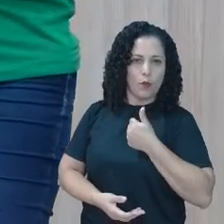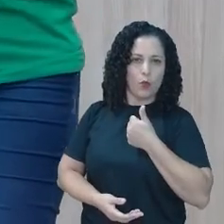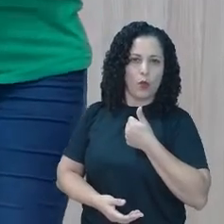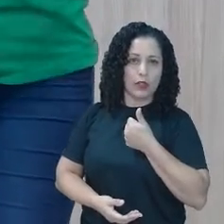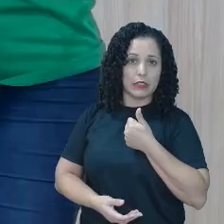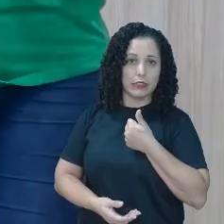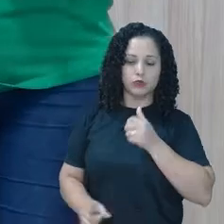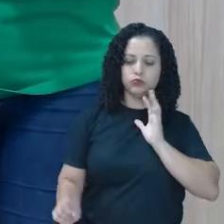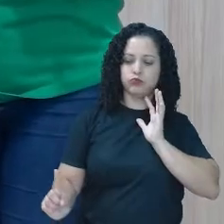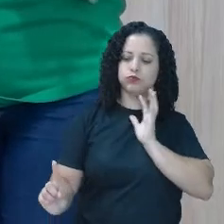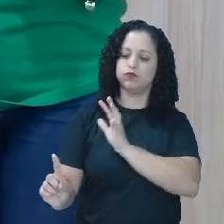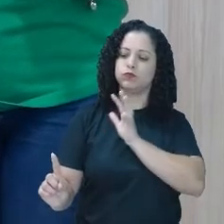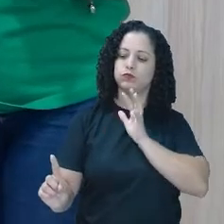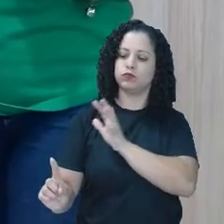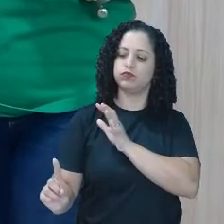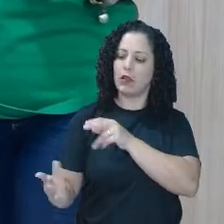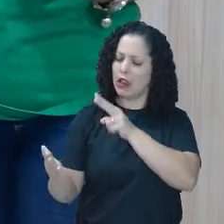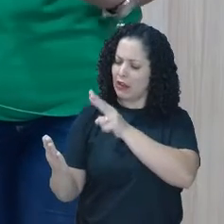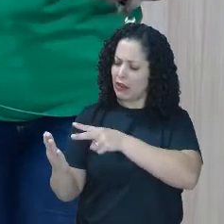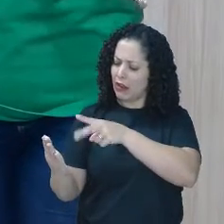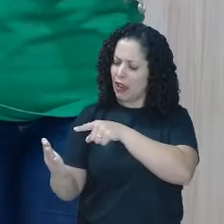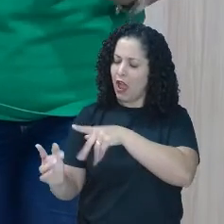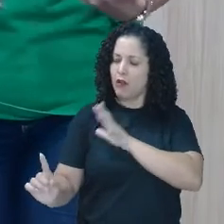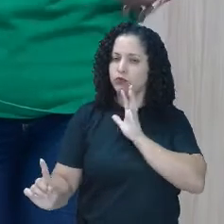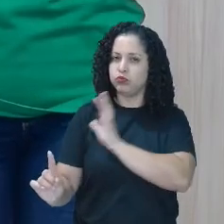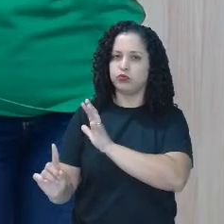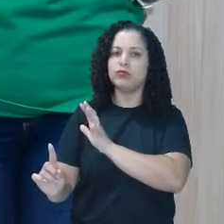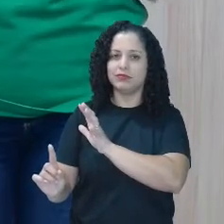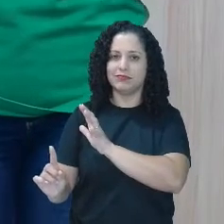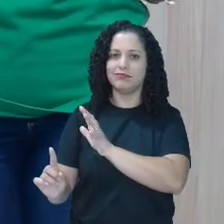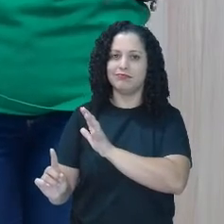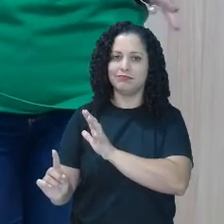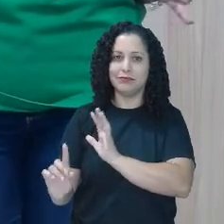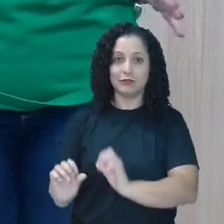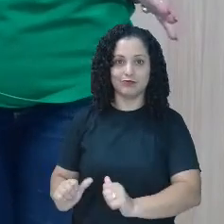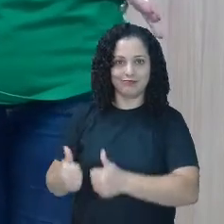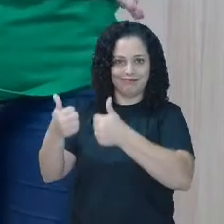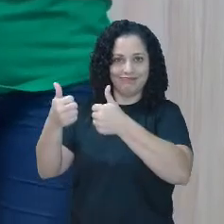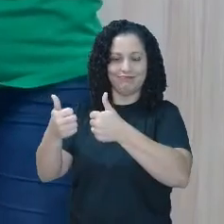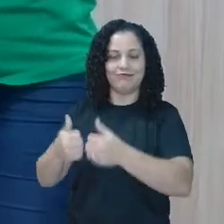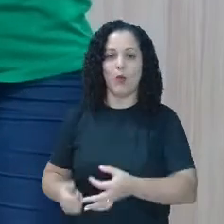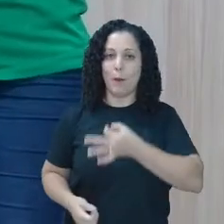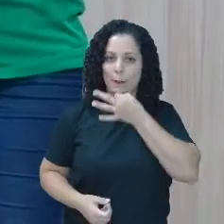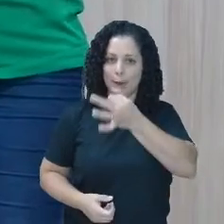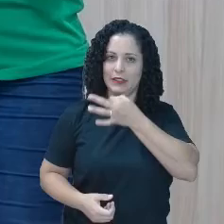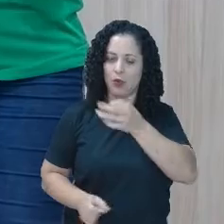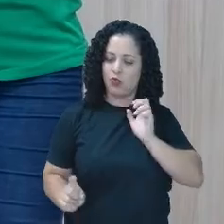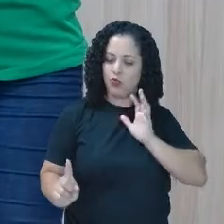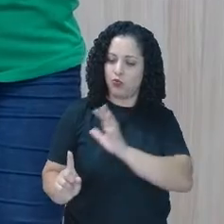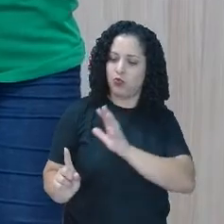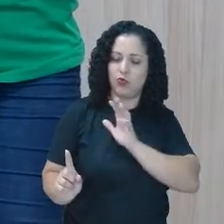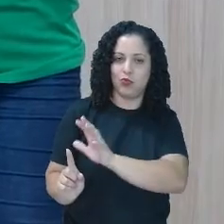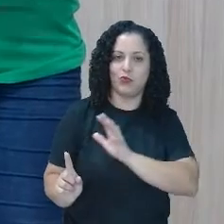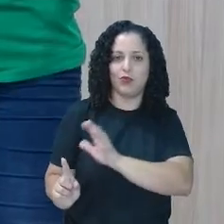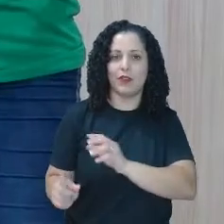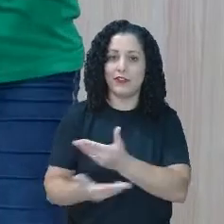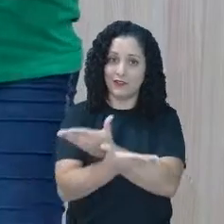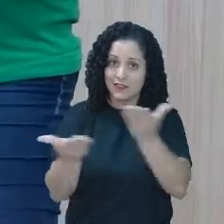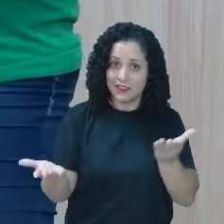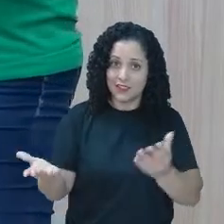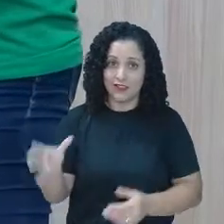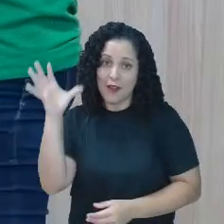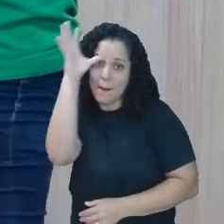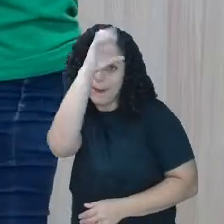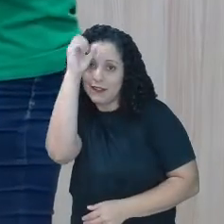se convença, né? Então, eu tenho que ter um belo de um argumento. E vocês vão aprender comigo como é que